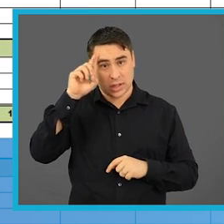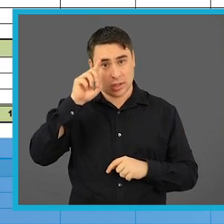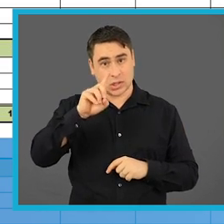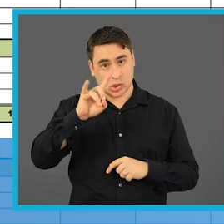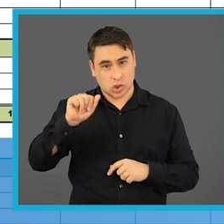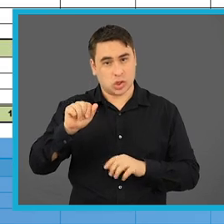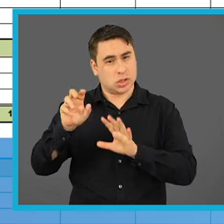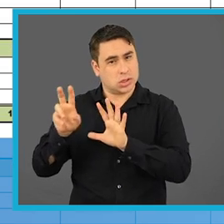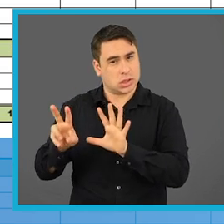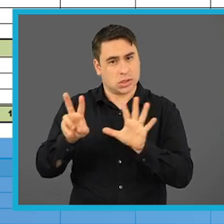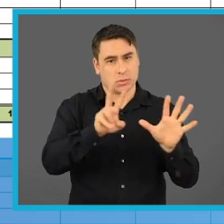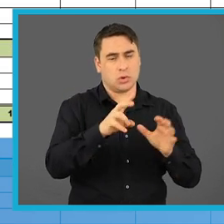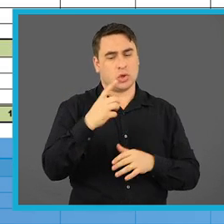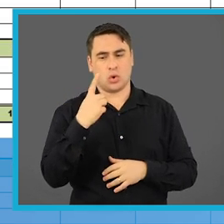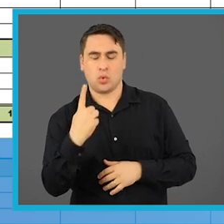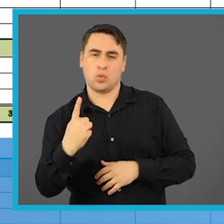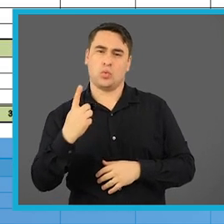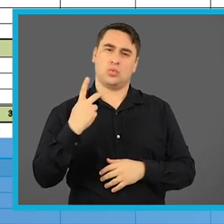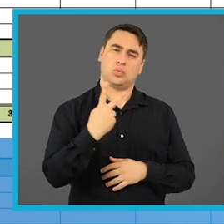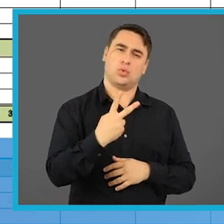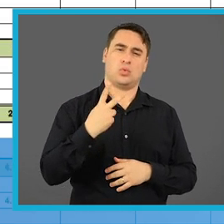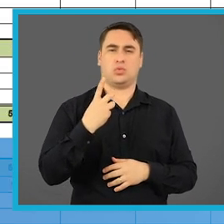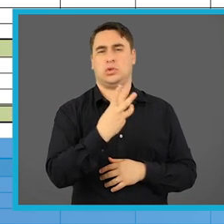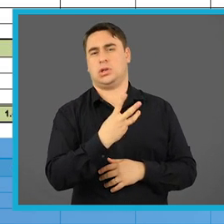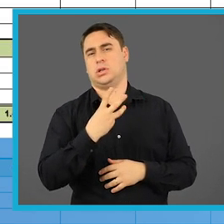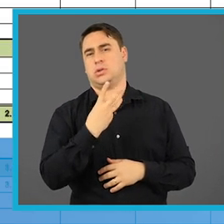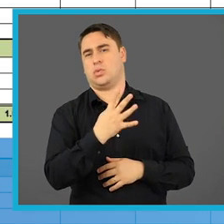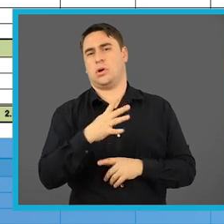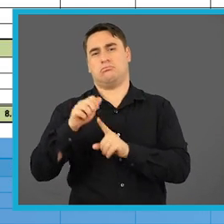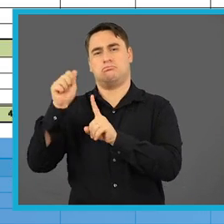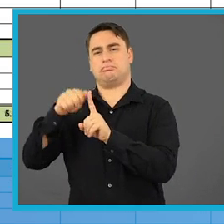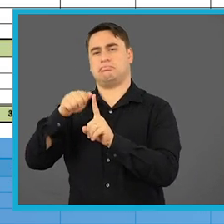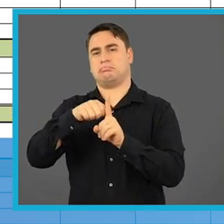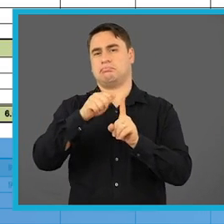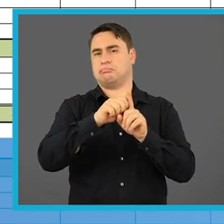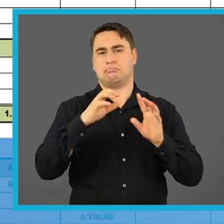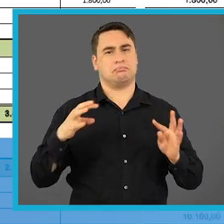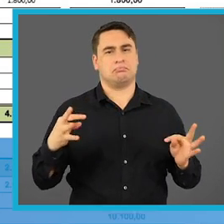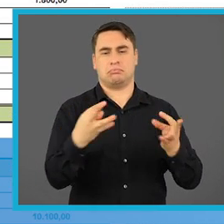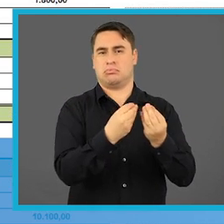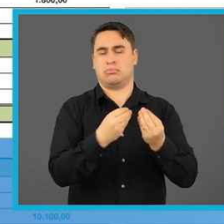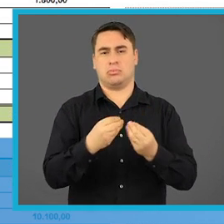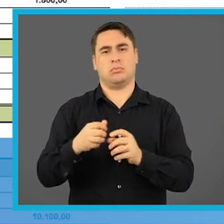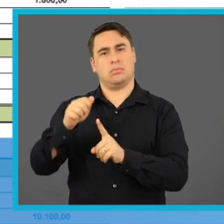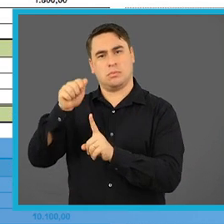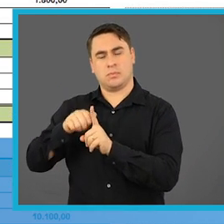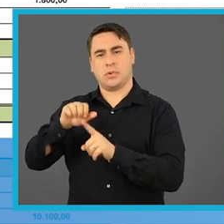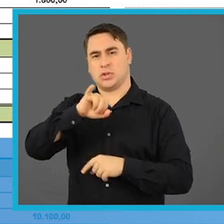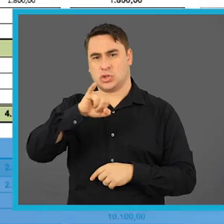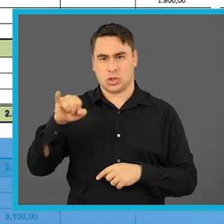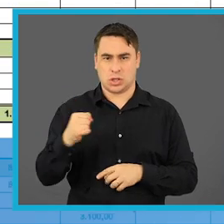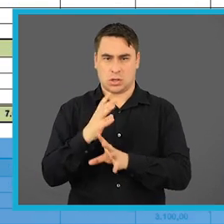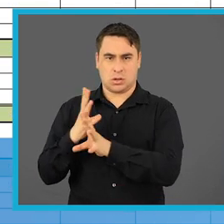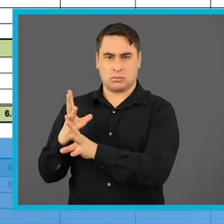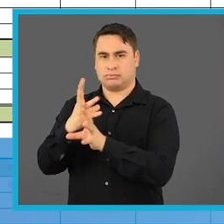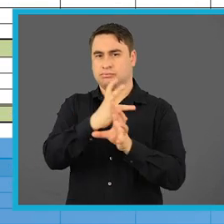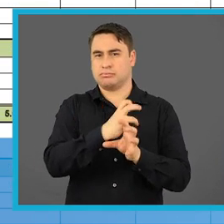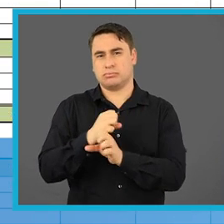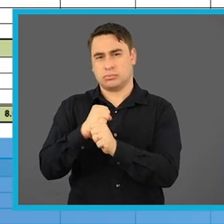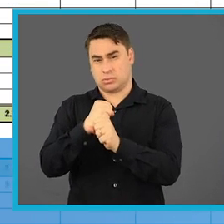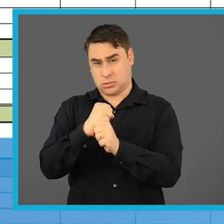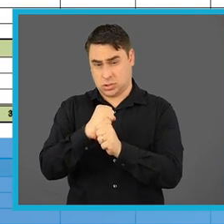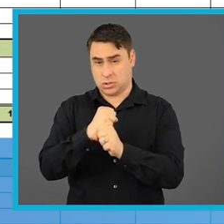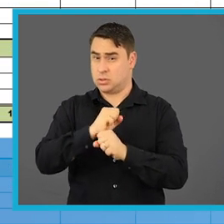da semana. Dia 1, dia 2, dia 3, dia 4, de todos os meses. Então nós temos janeiro, total